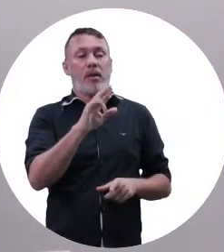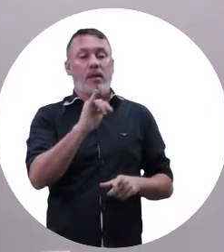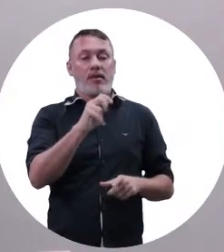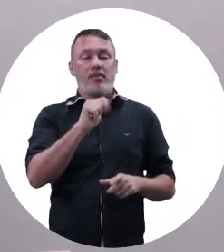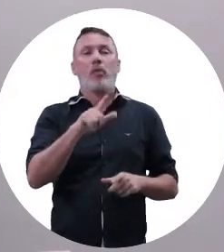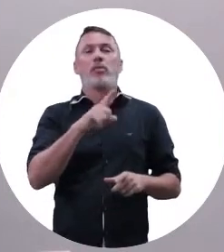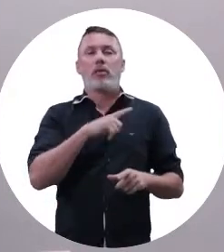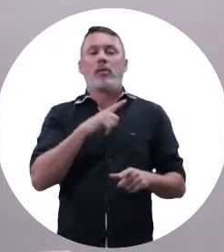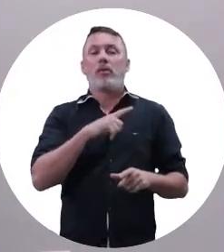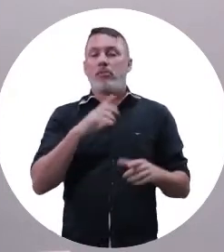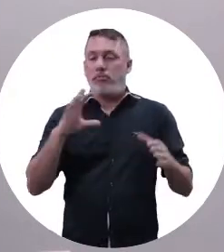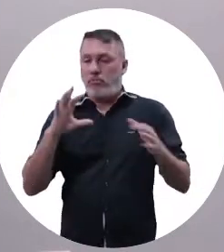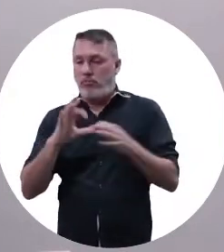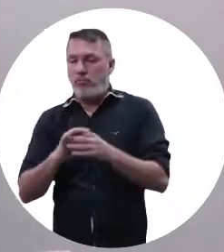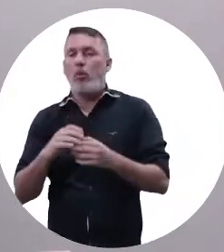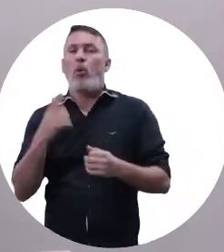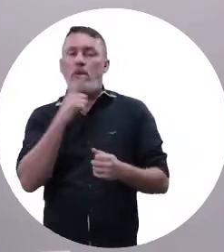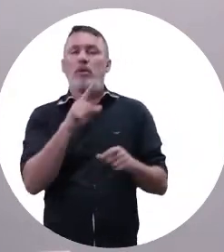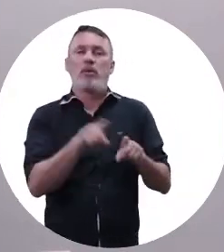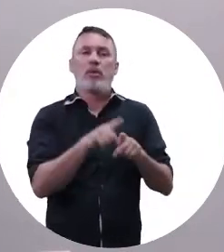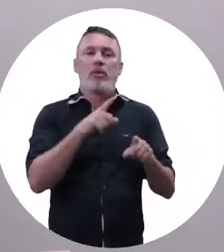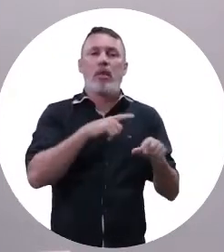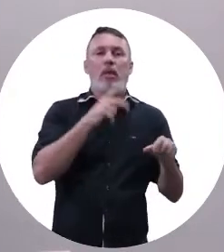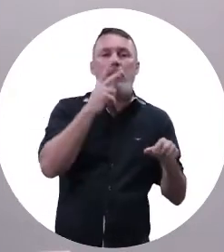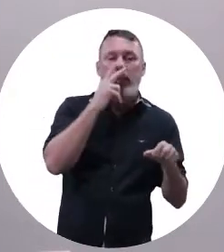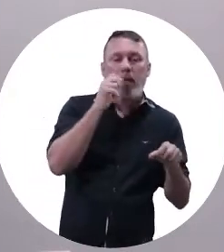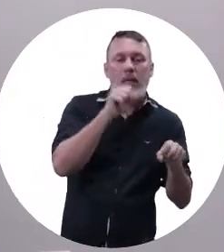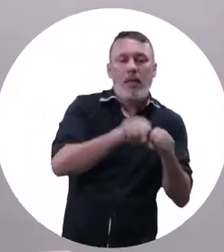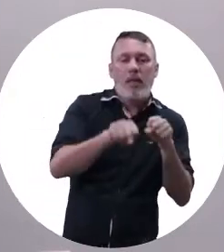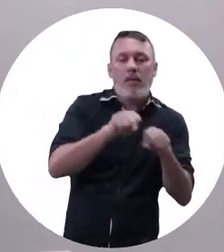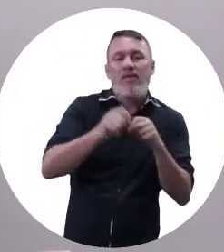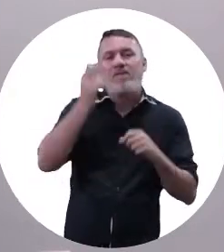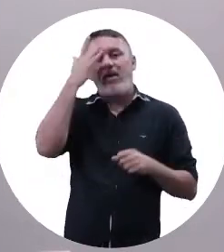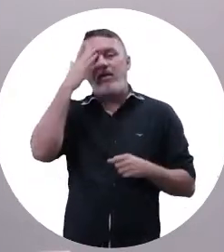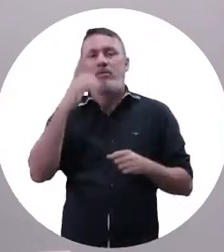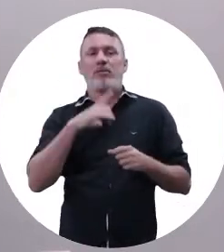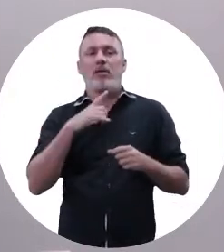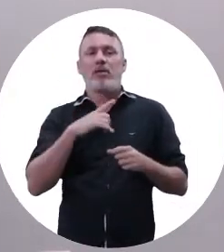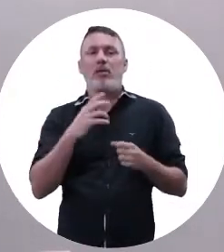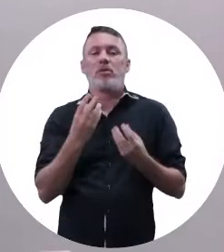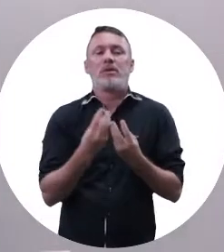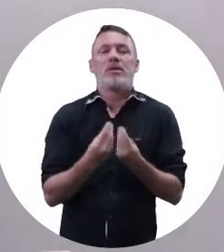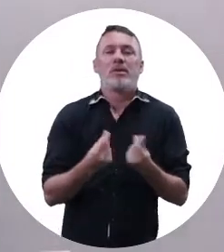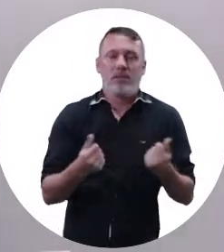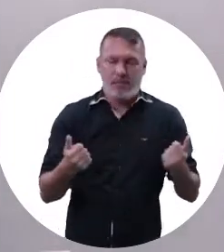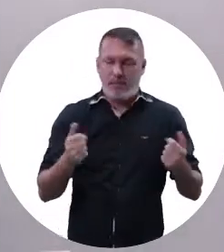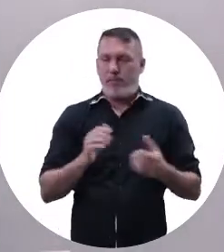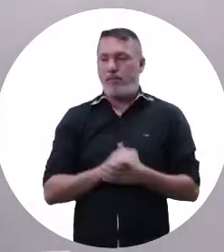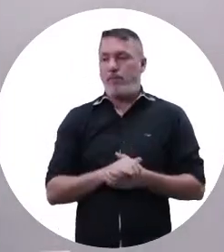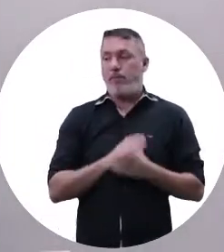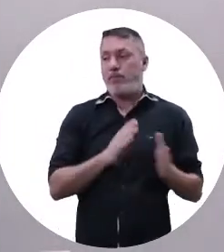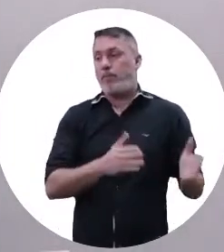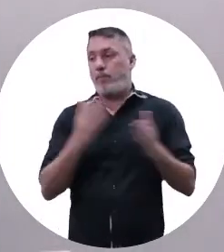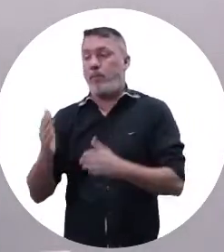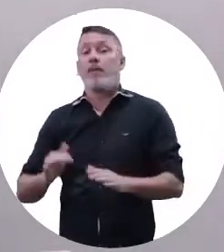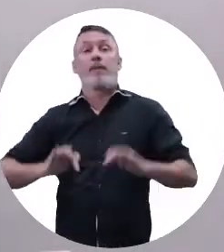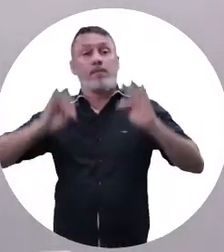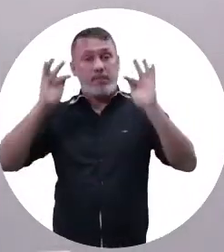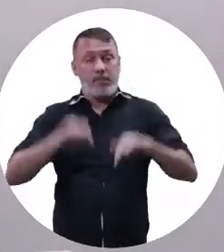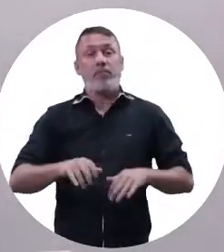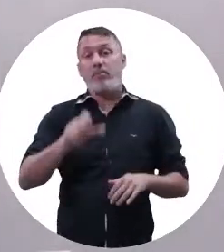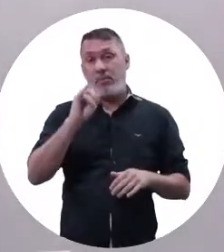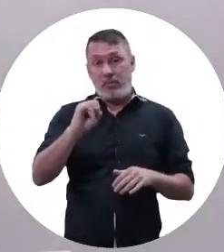seja formado por uma ligação iônica, em geral, tendem a ter uma certa facilidade de serem quebradiços. E, por